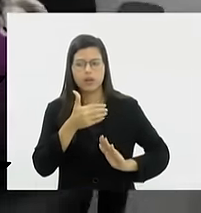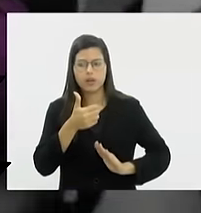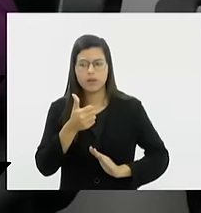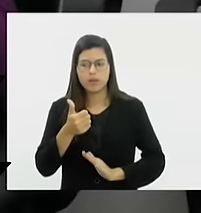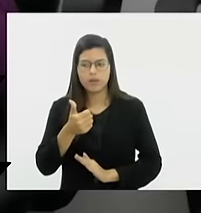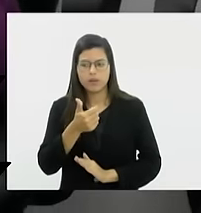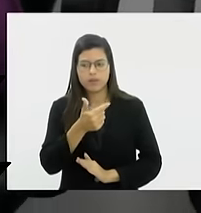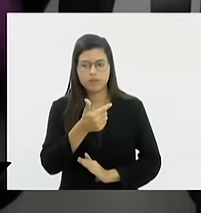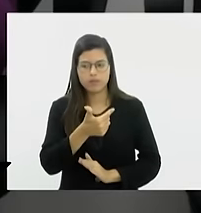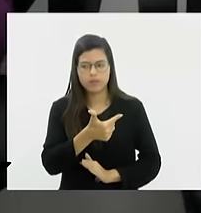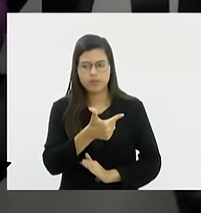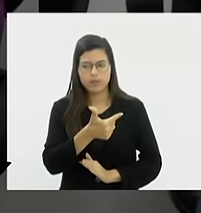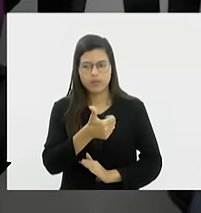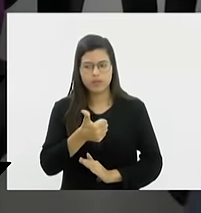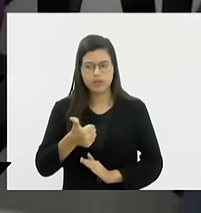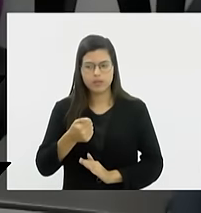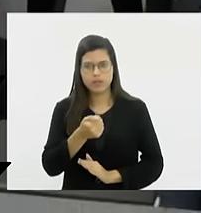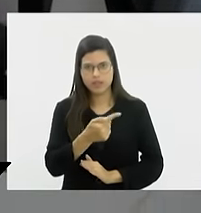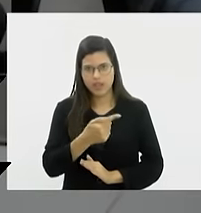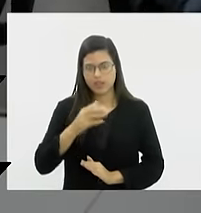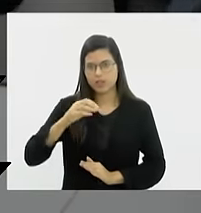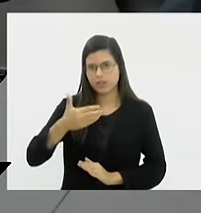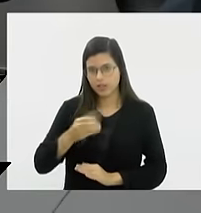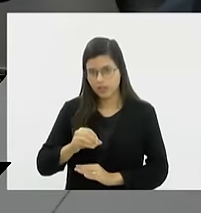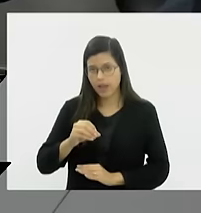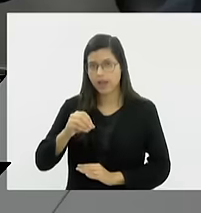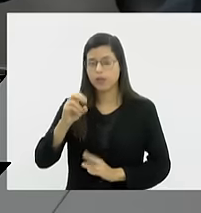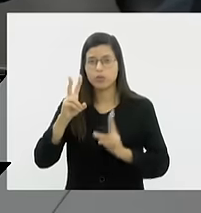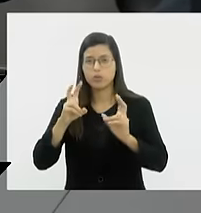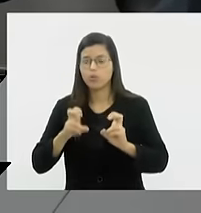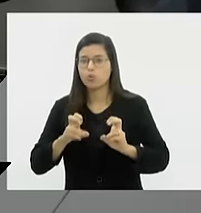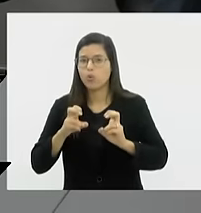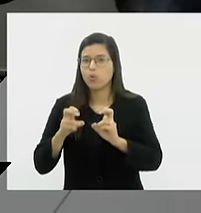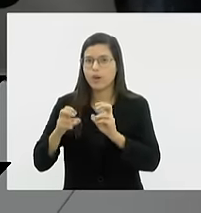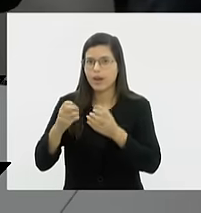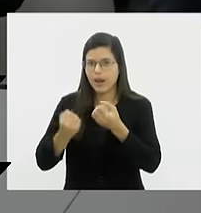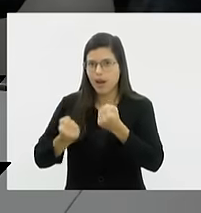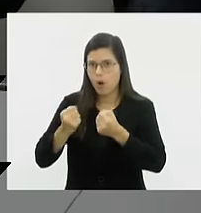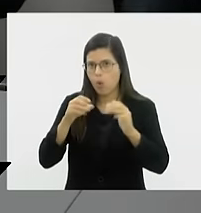de 2023, que diz o seguinte: no caso de veículos roubados,